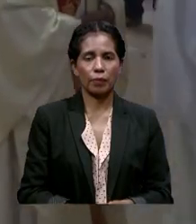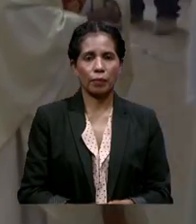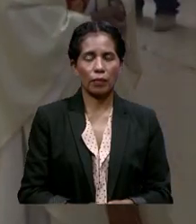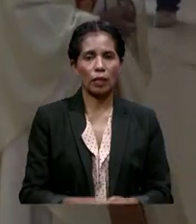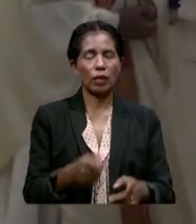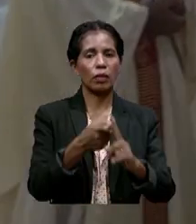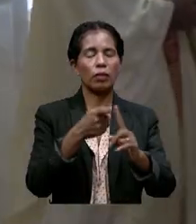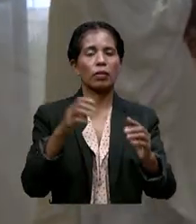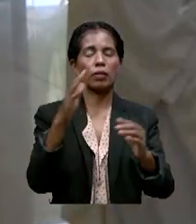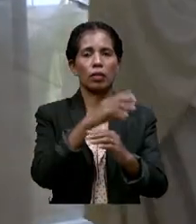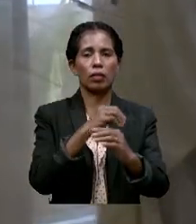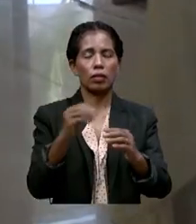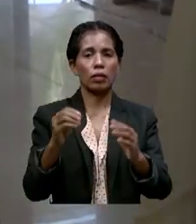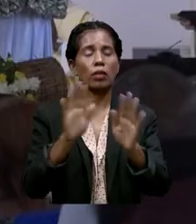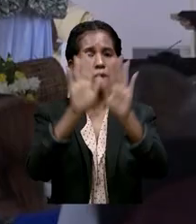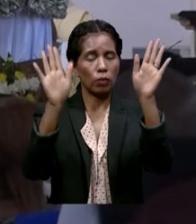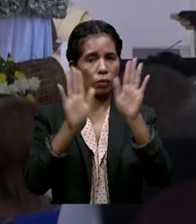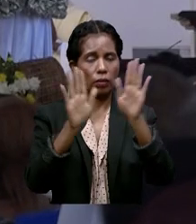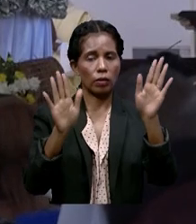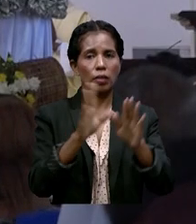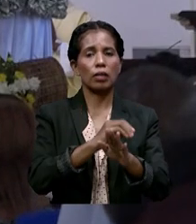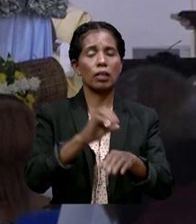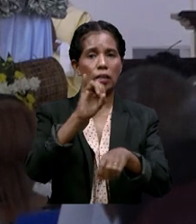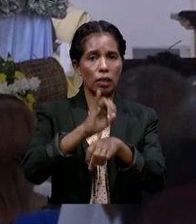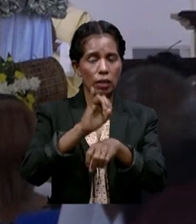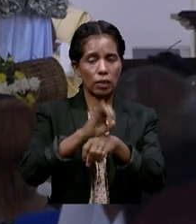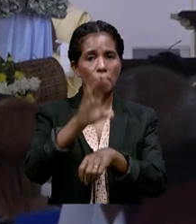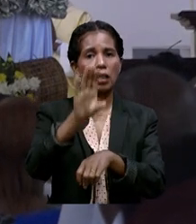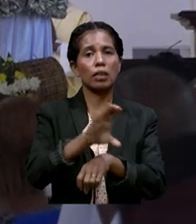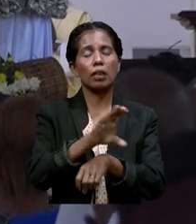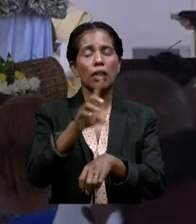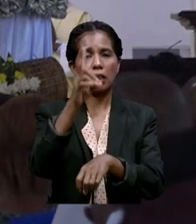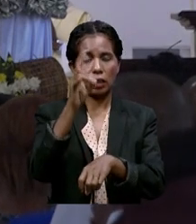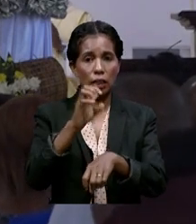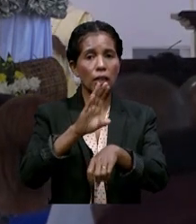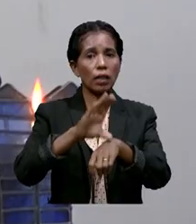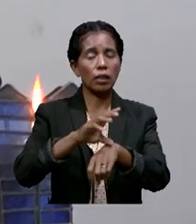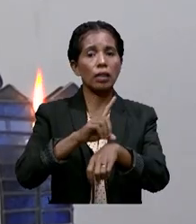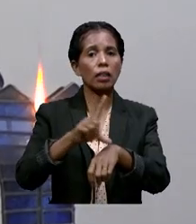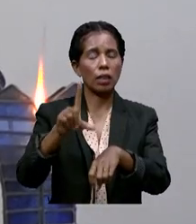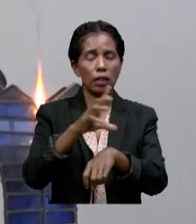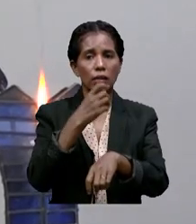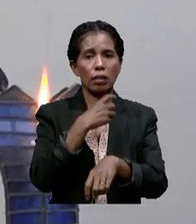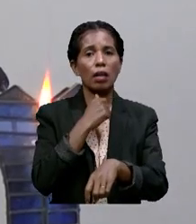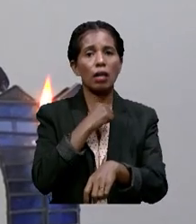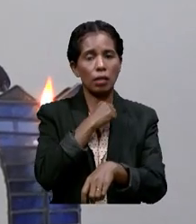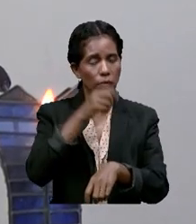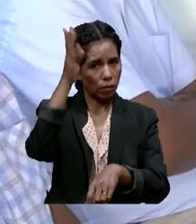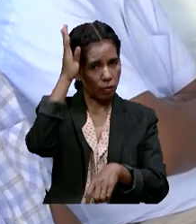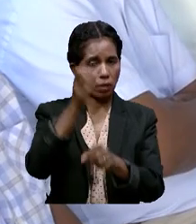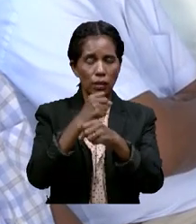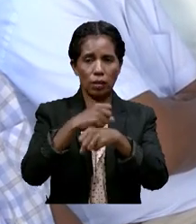Lihusia Eucaristia Santa Domingo Resurreção Nian, ia Catedral Dili, Arcebispo Dom Virgílio Cardeal Rasek Magdirizi Celebração Missa Solene